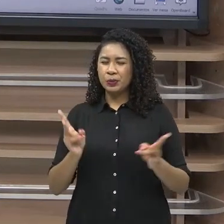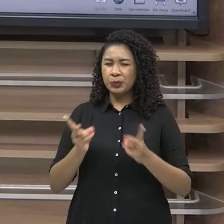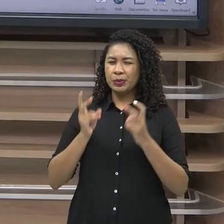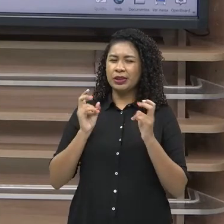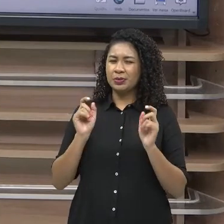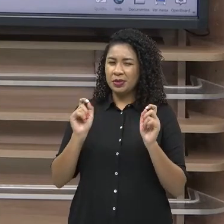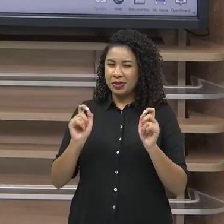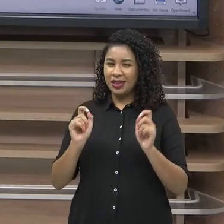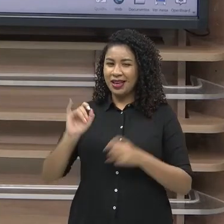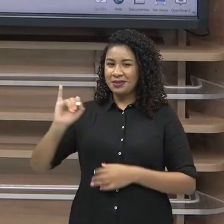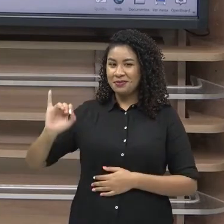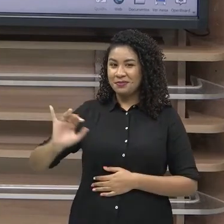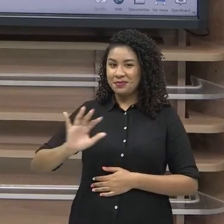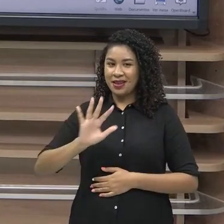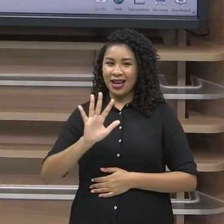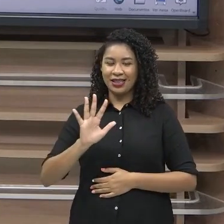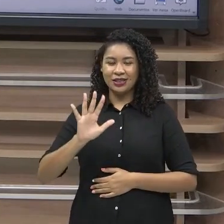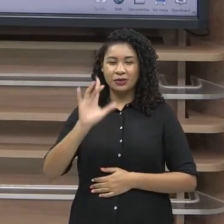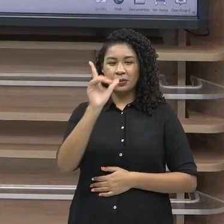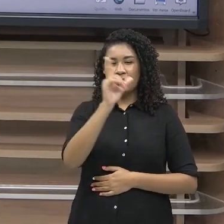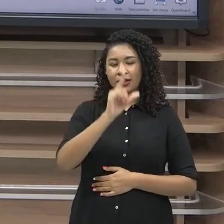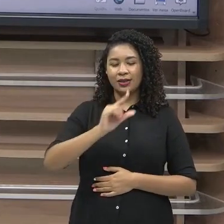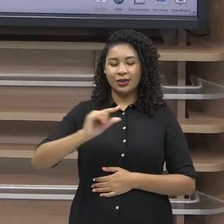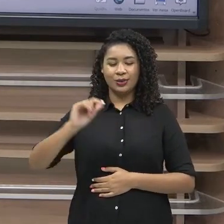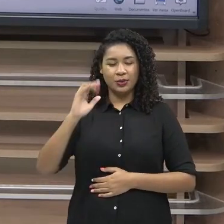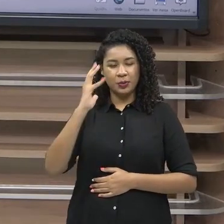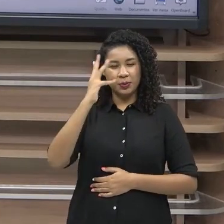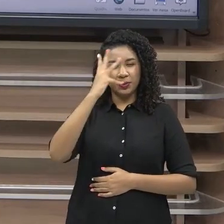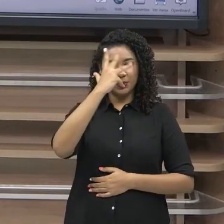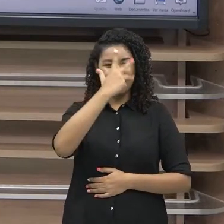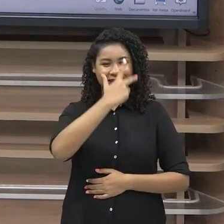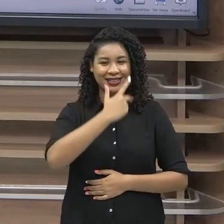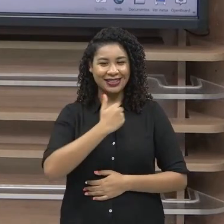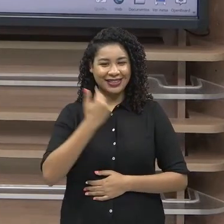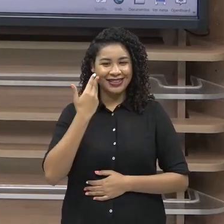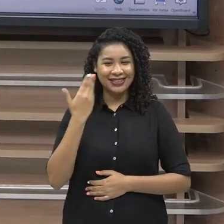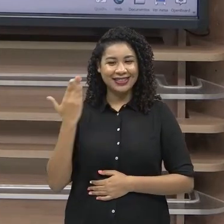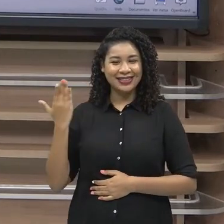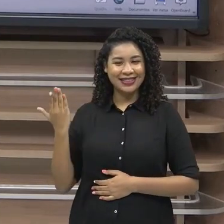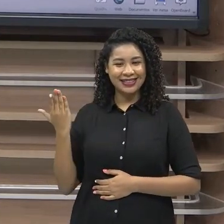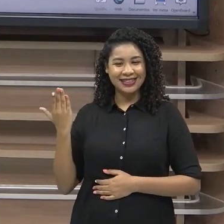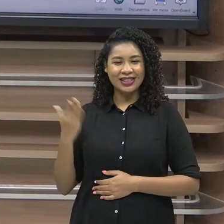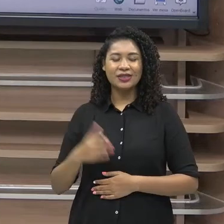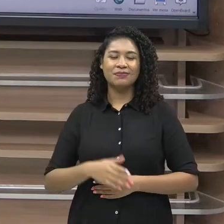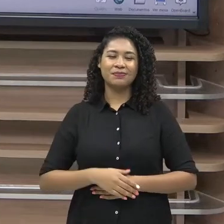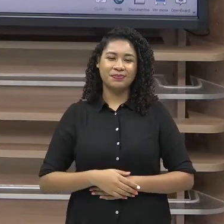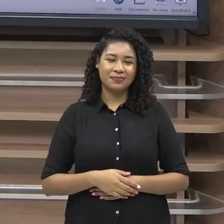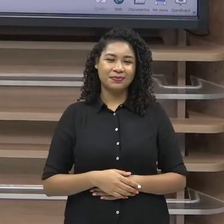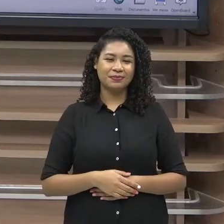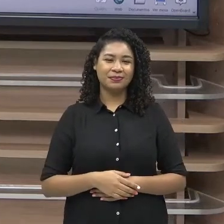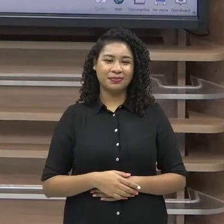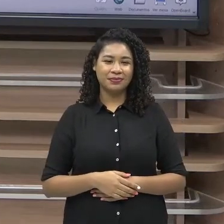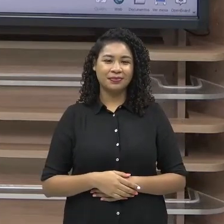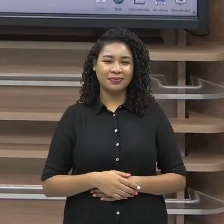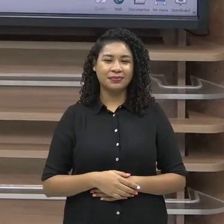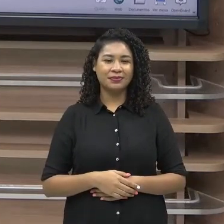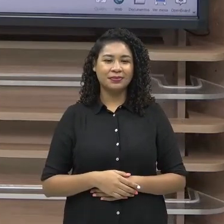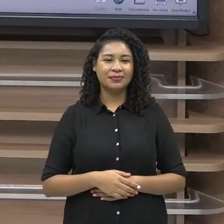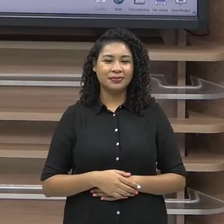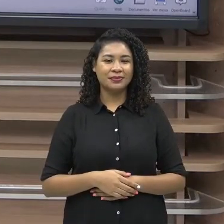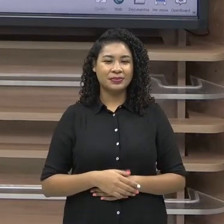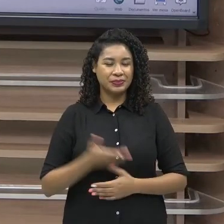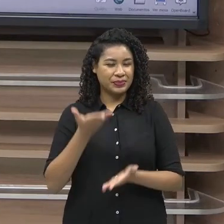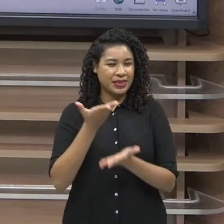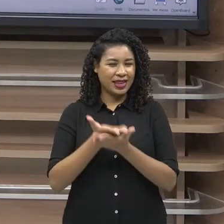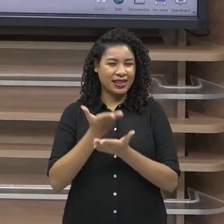a imagem de uma lua bonita nessa questão 1, né? Teve uma aula de artes que eu